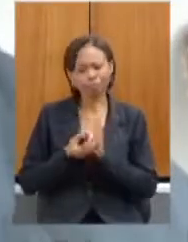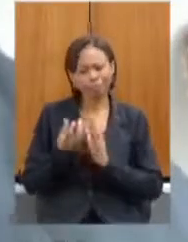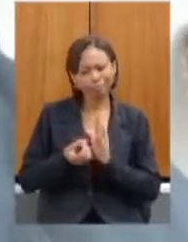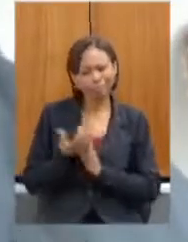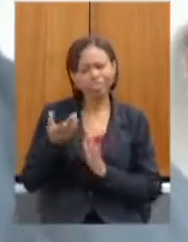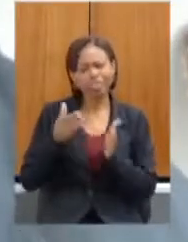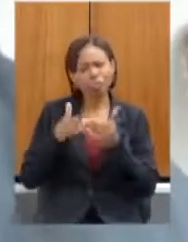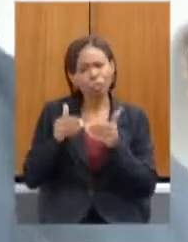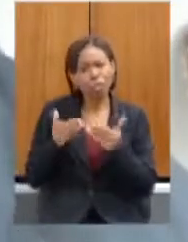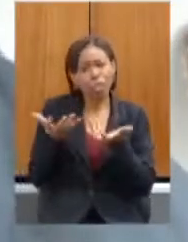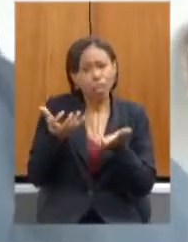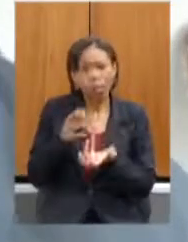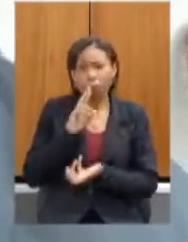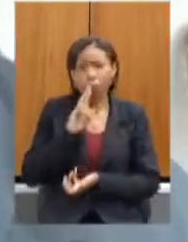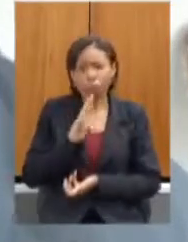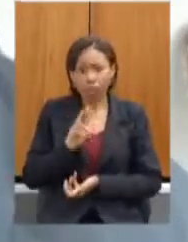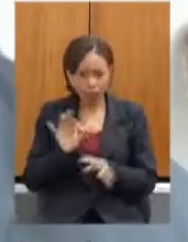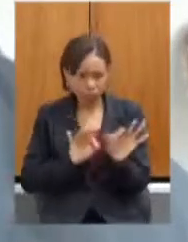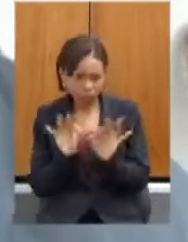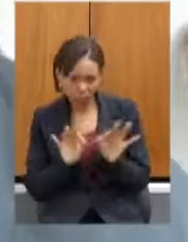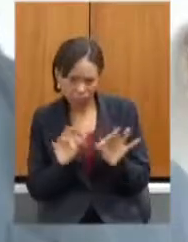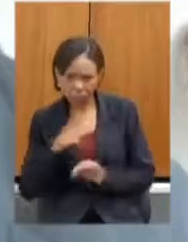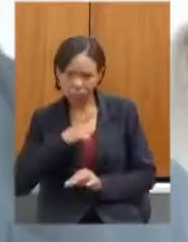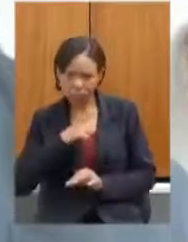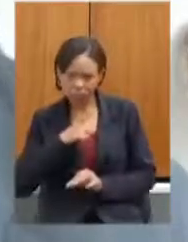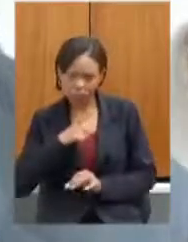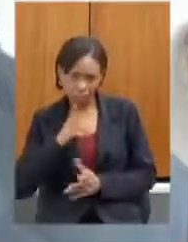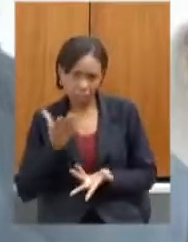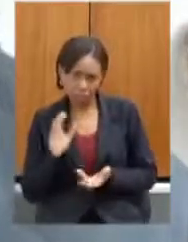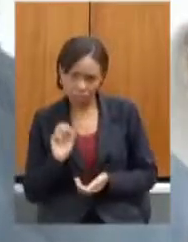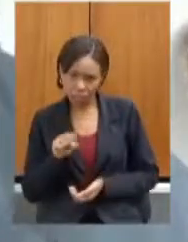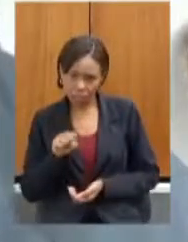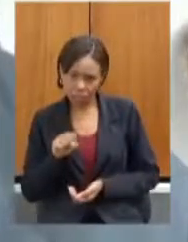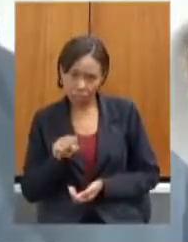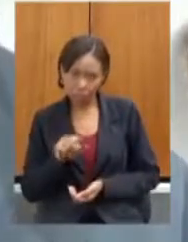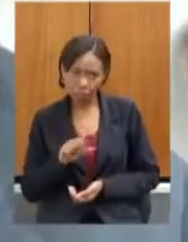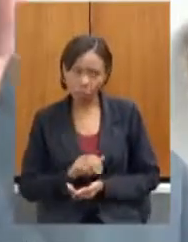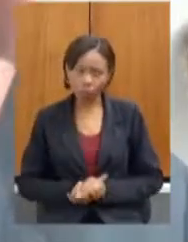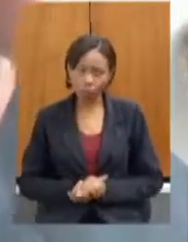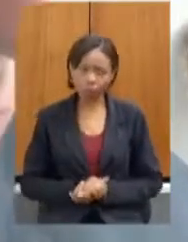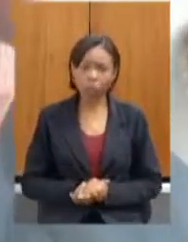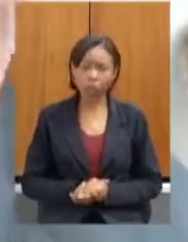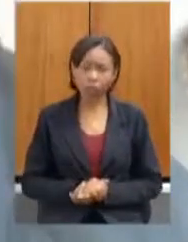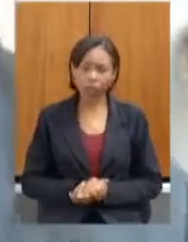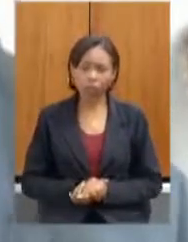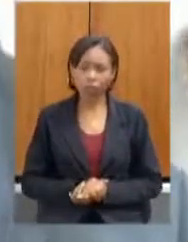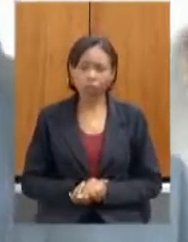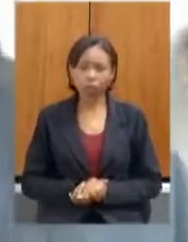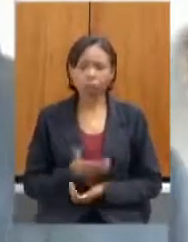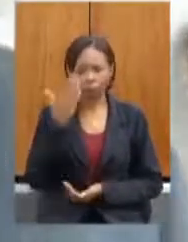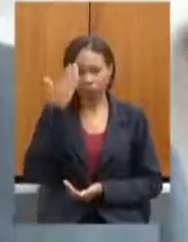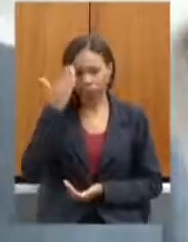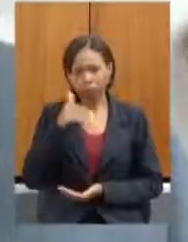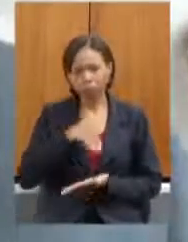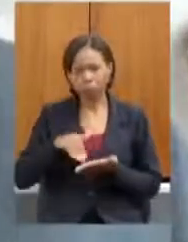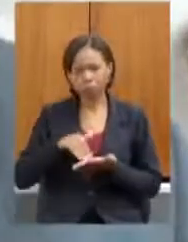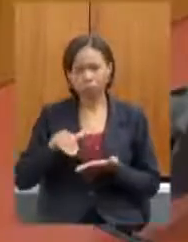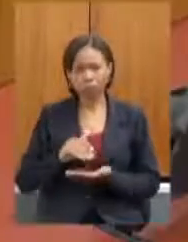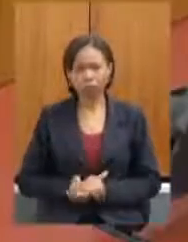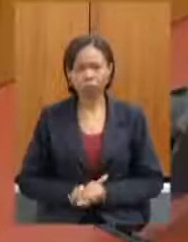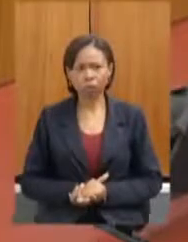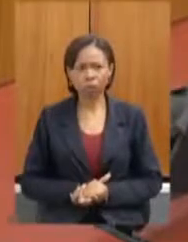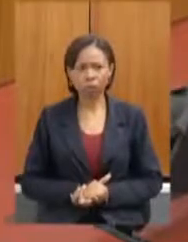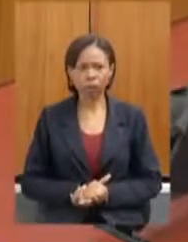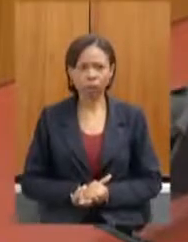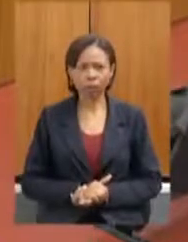queria ter uma resposta existe um planejamento existe um planejamento para essa situação Muito obrigado você detalhe com a